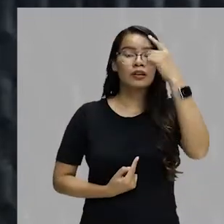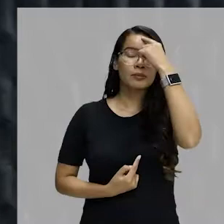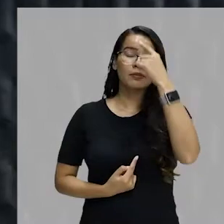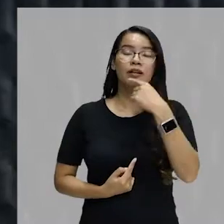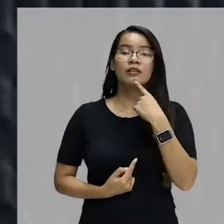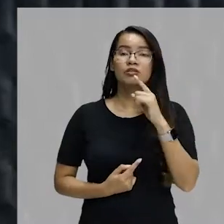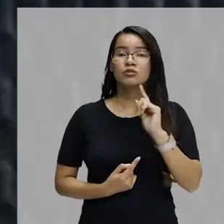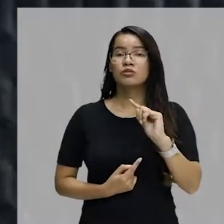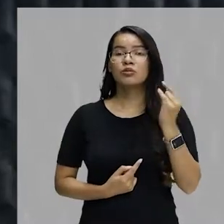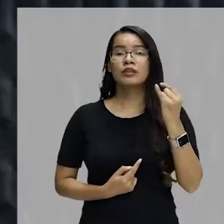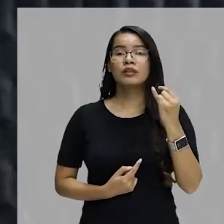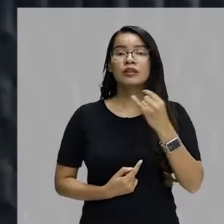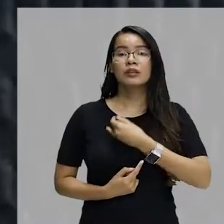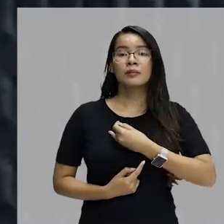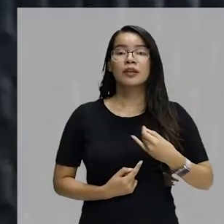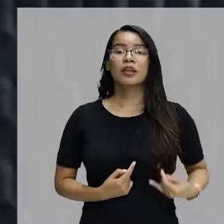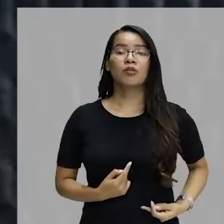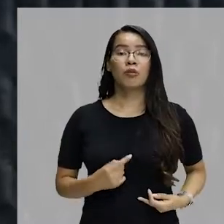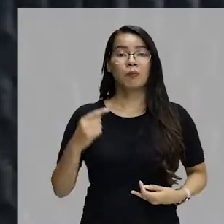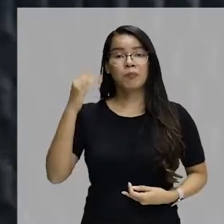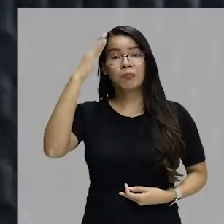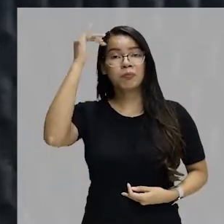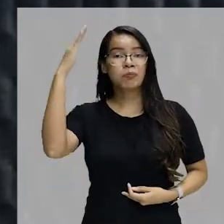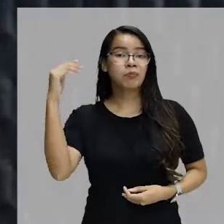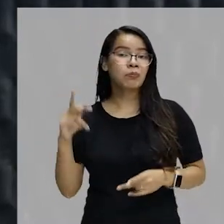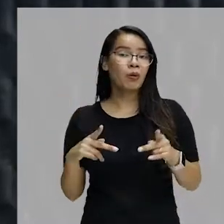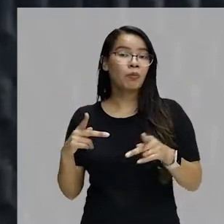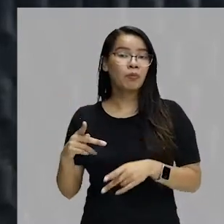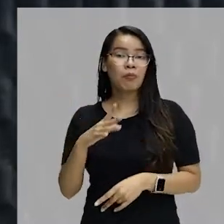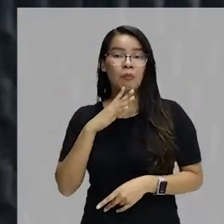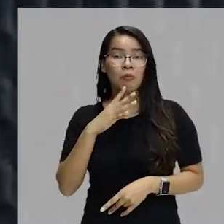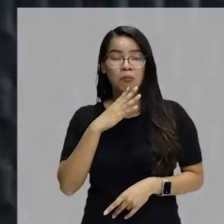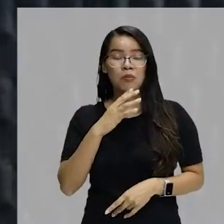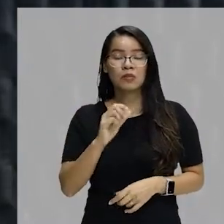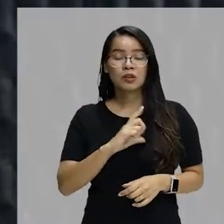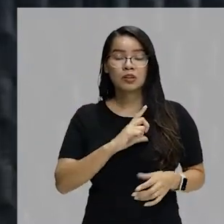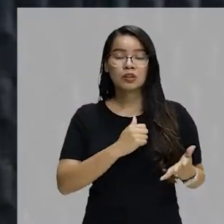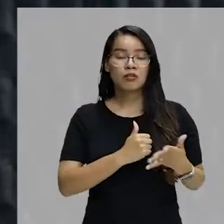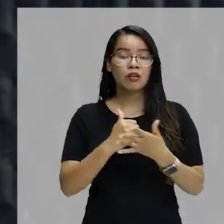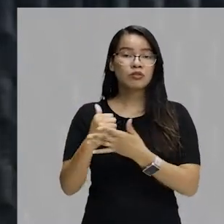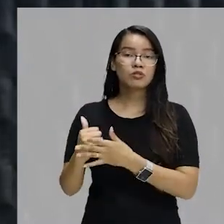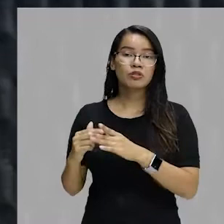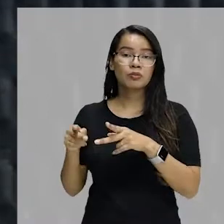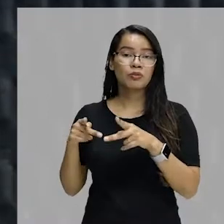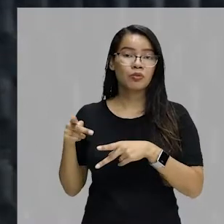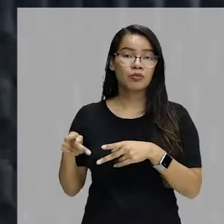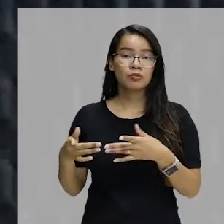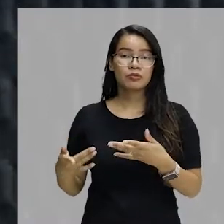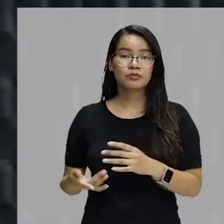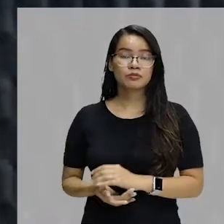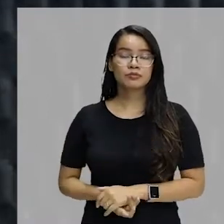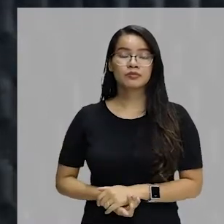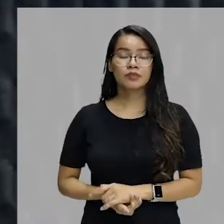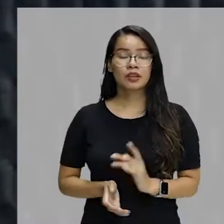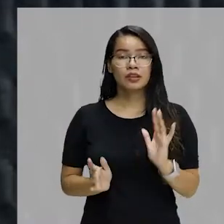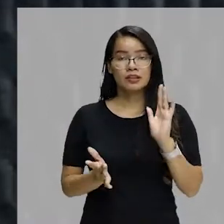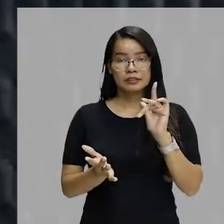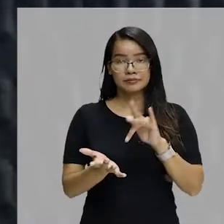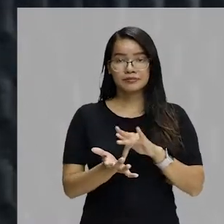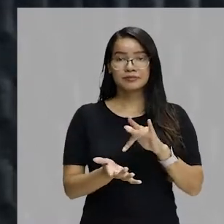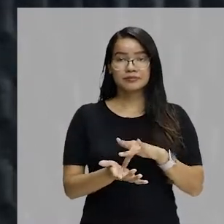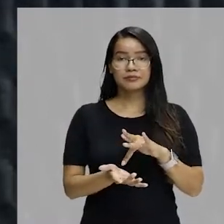imperador popular. Um imperador que tem apoio popular. Que, na